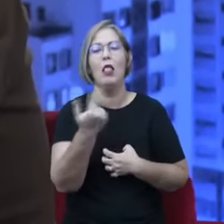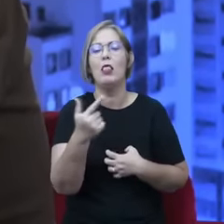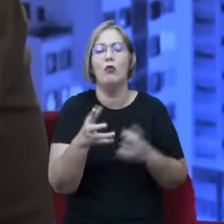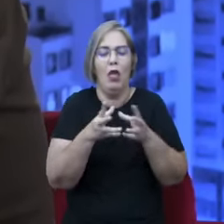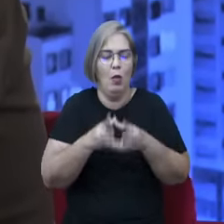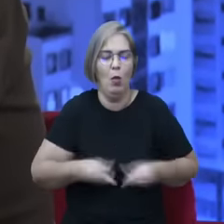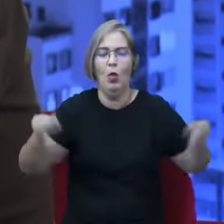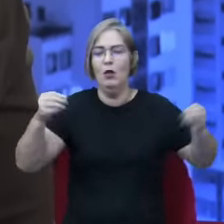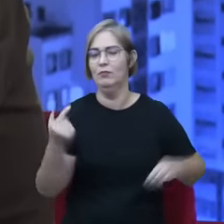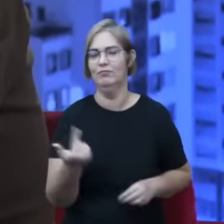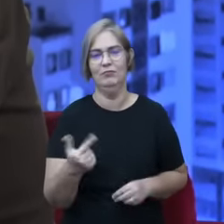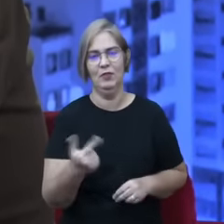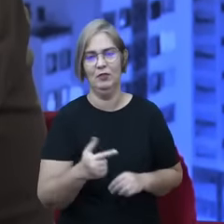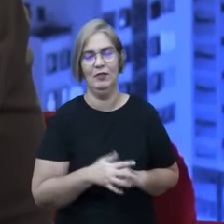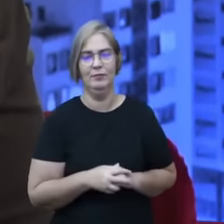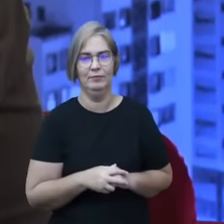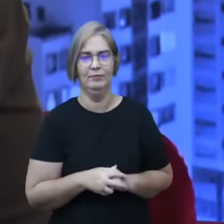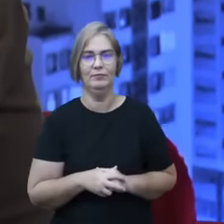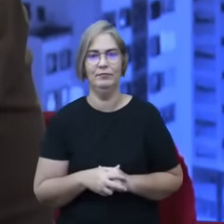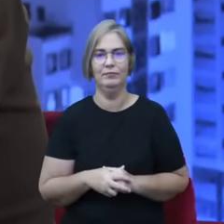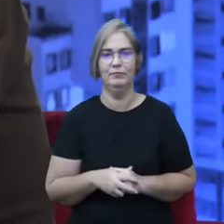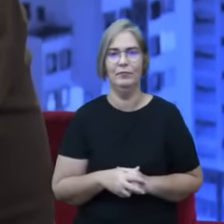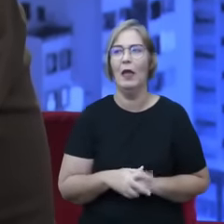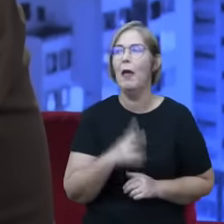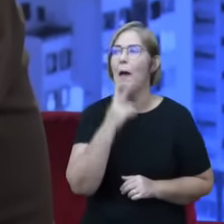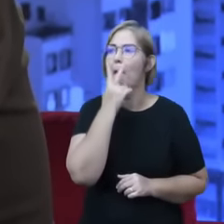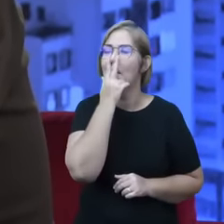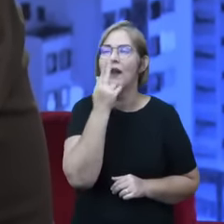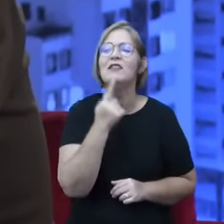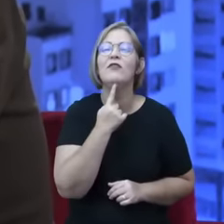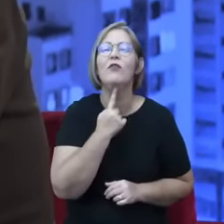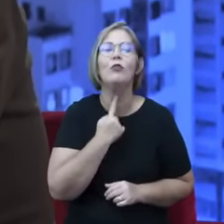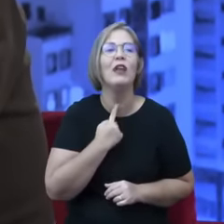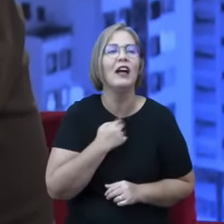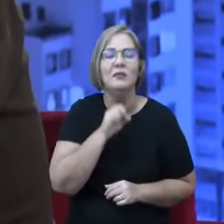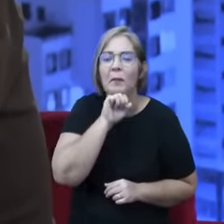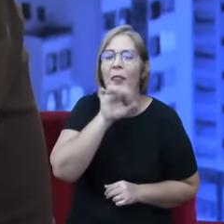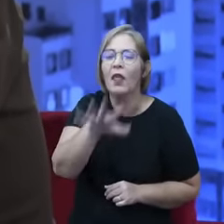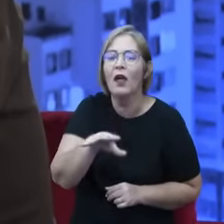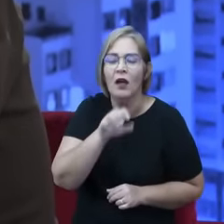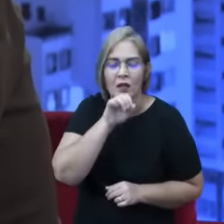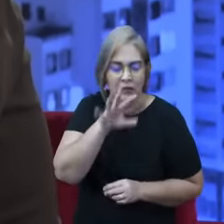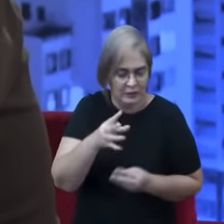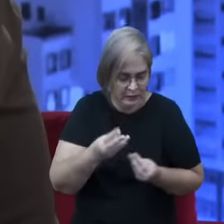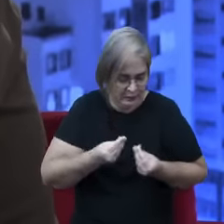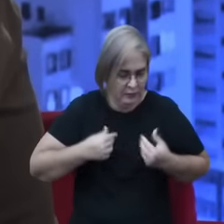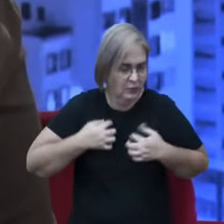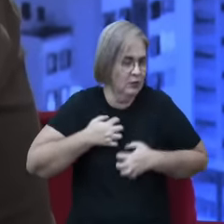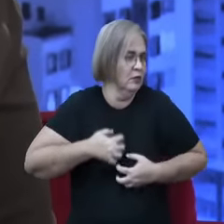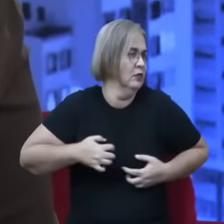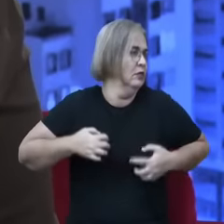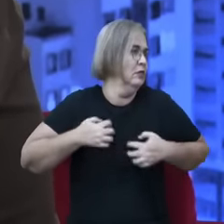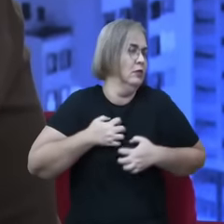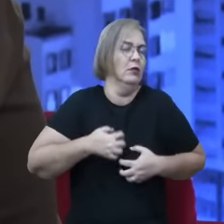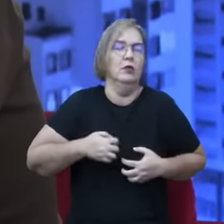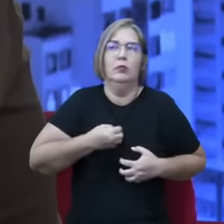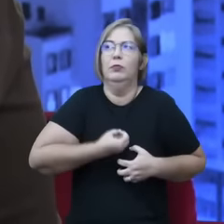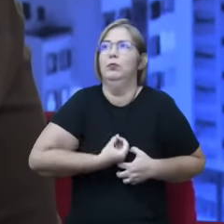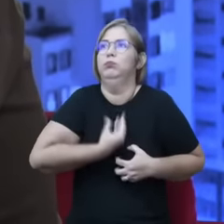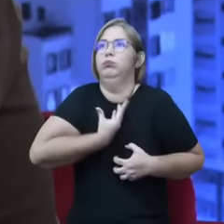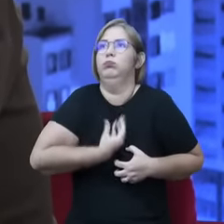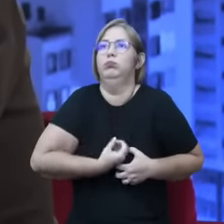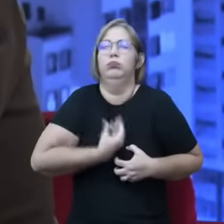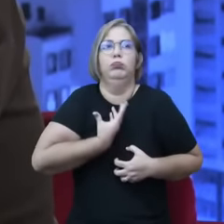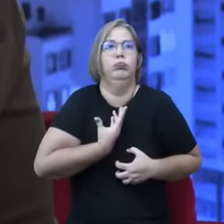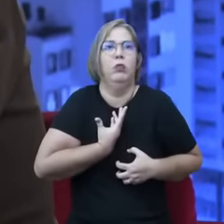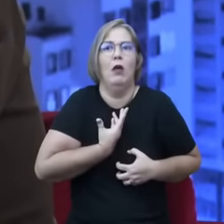Sart depois vai vai chamar de náusea, né? esse momento que ele chama de momento existencial, o momento em que nós descobrimos a